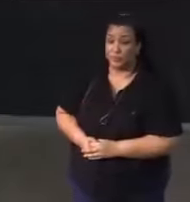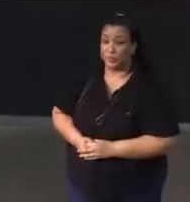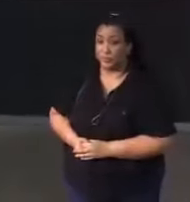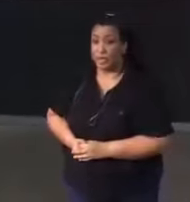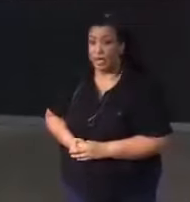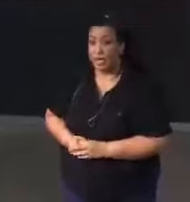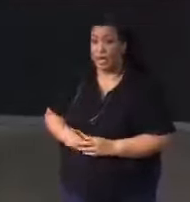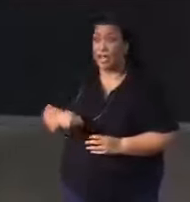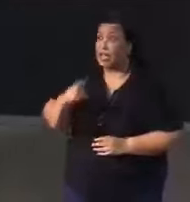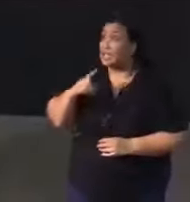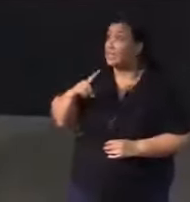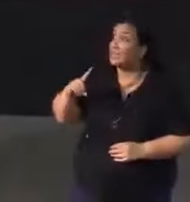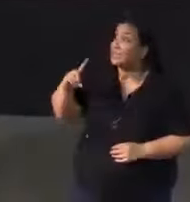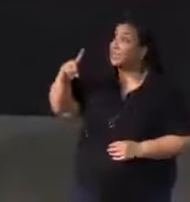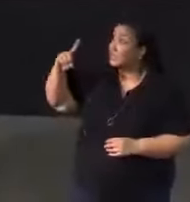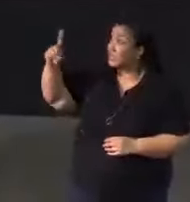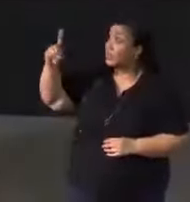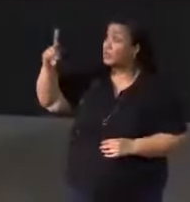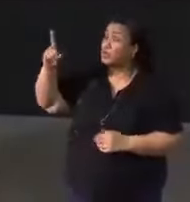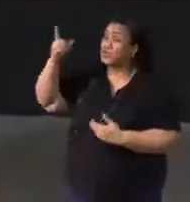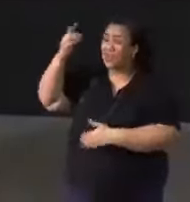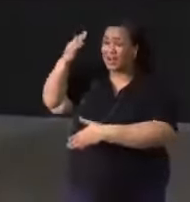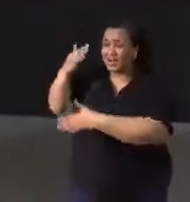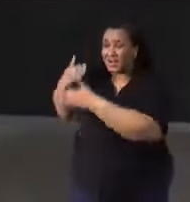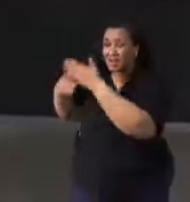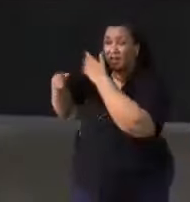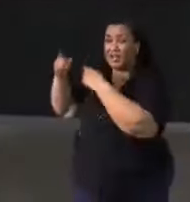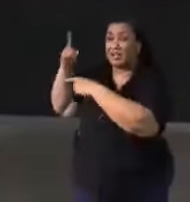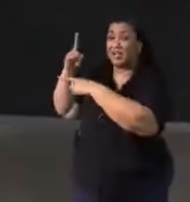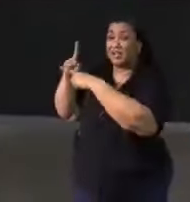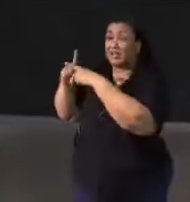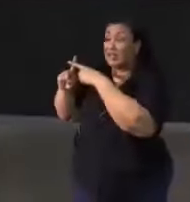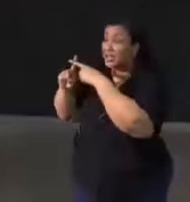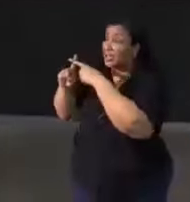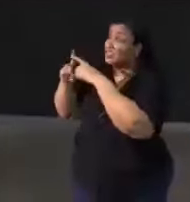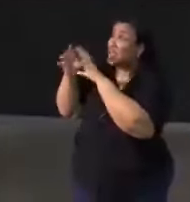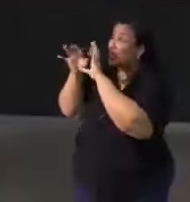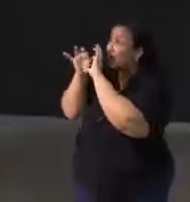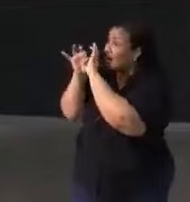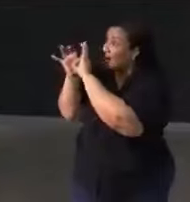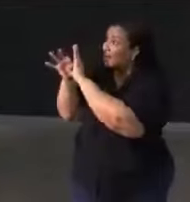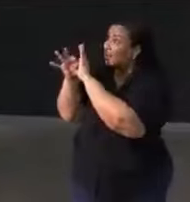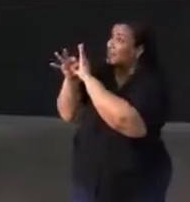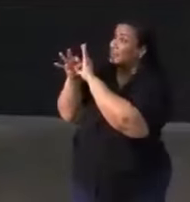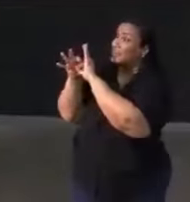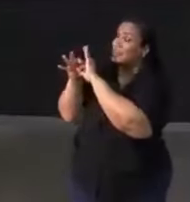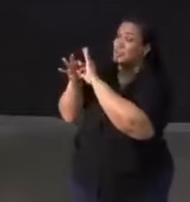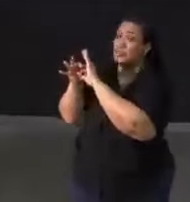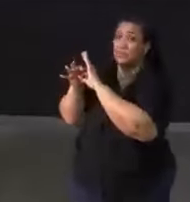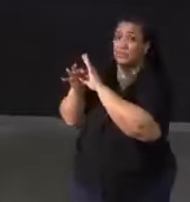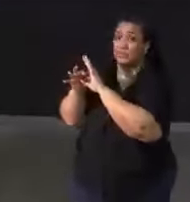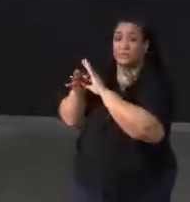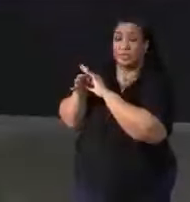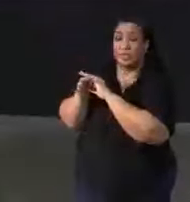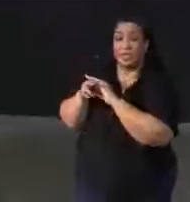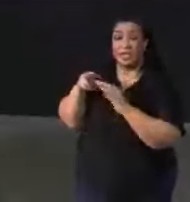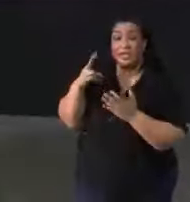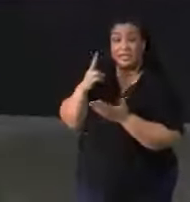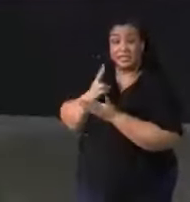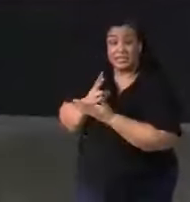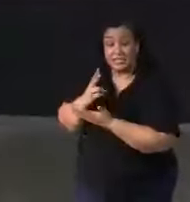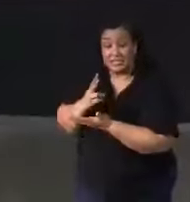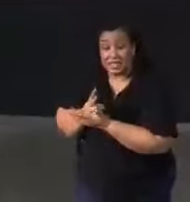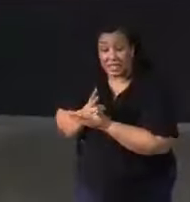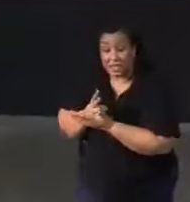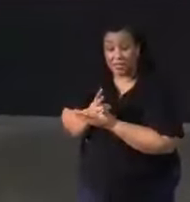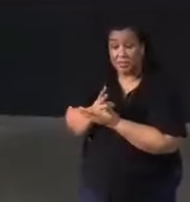que Deus fez conosco na cruz do Calvário foi uma aliança. Ele diz: todas as vezes que vocês